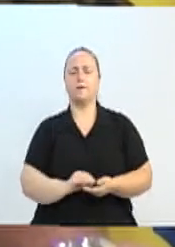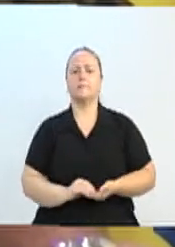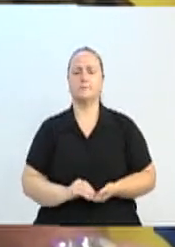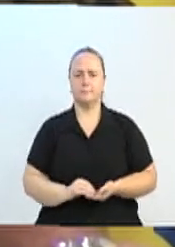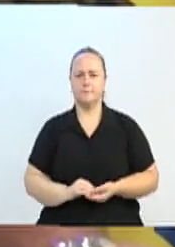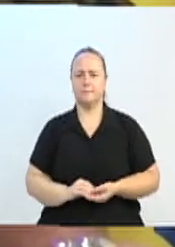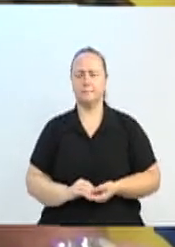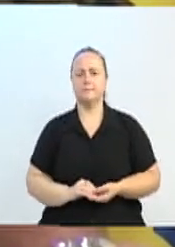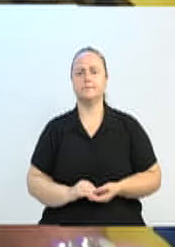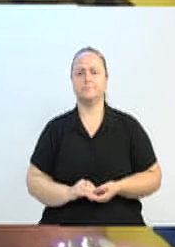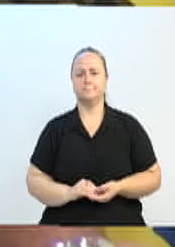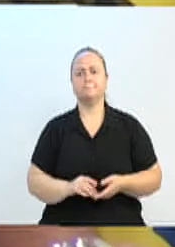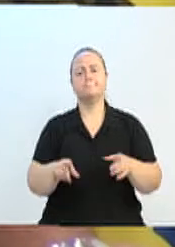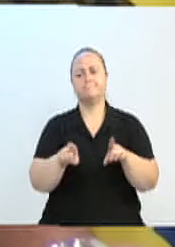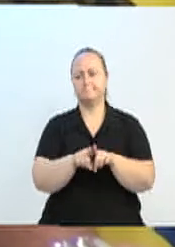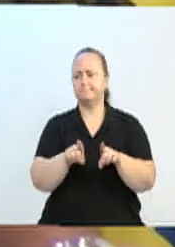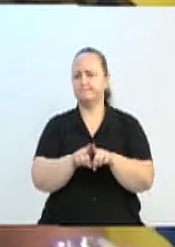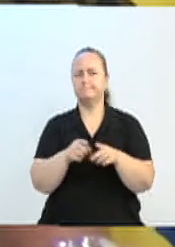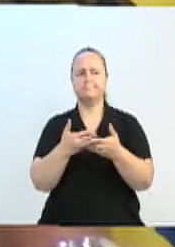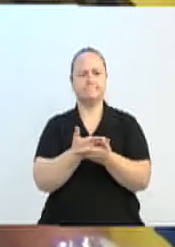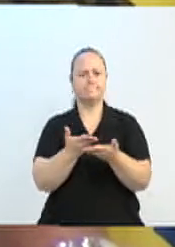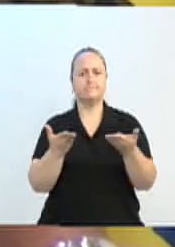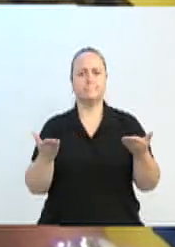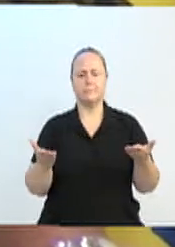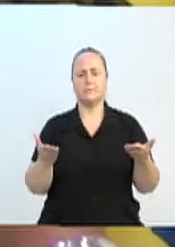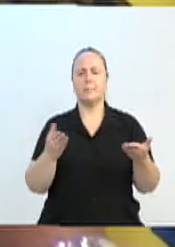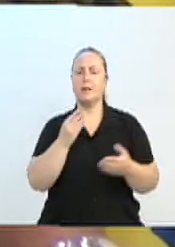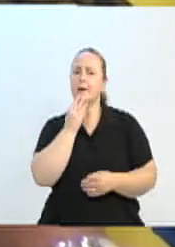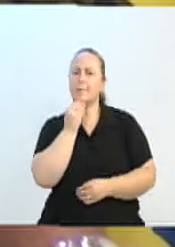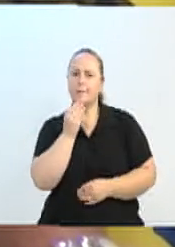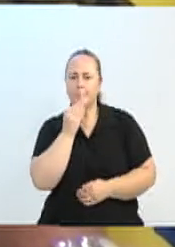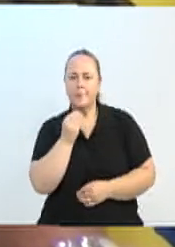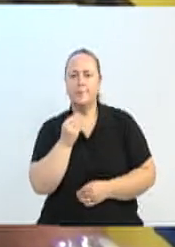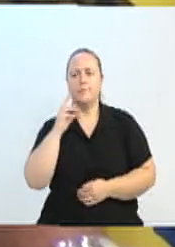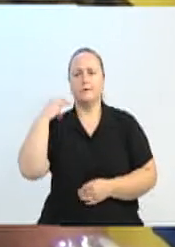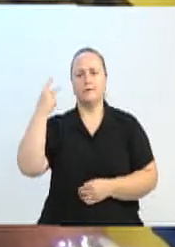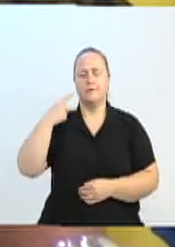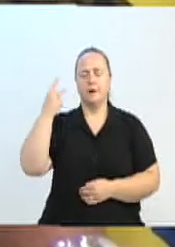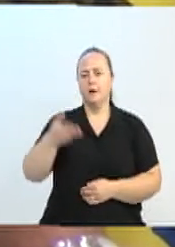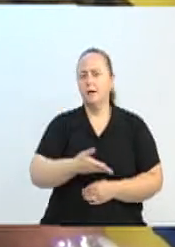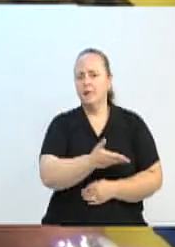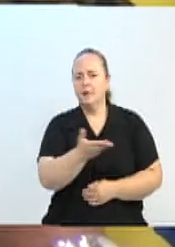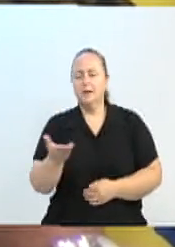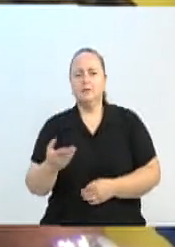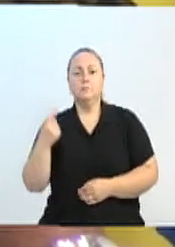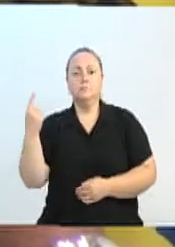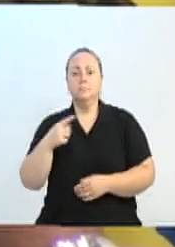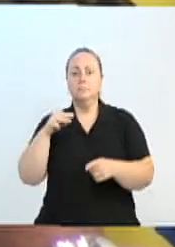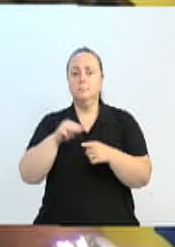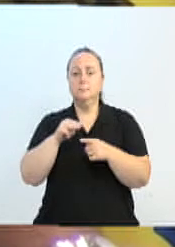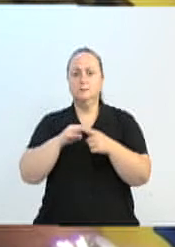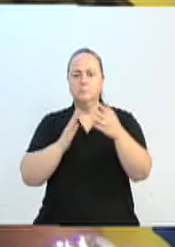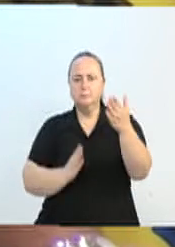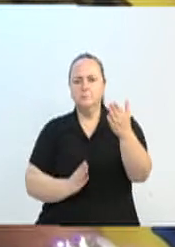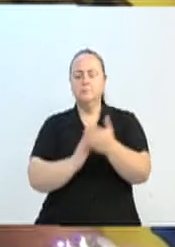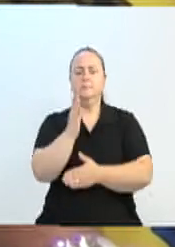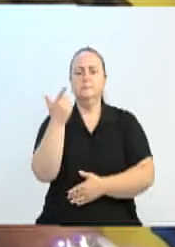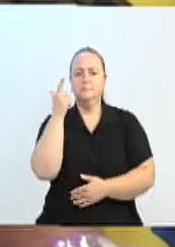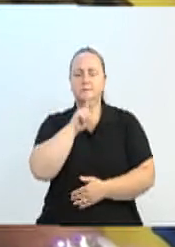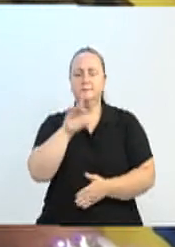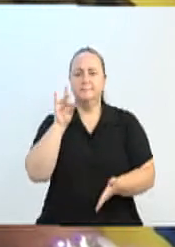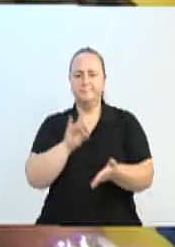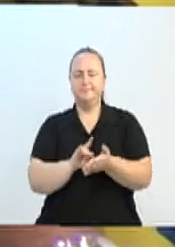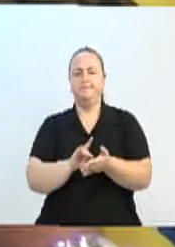Vereador Bruno Cunha e senhores vereadores fomos o primeiro município do Brasil a sancionar o regulatório e sandbox